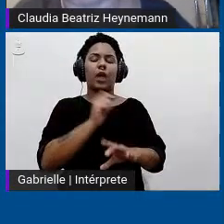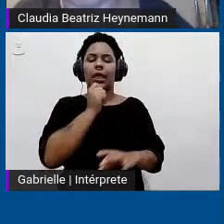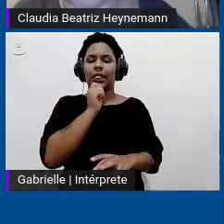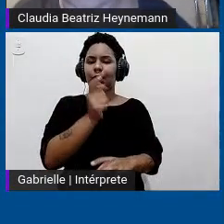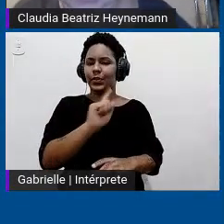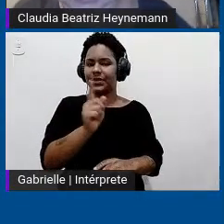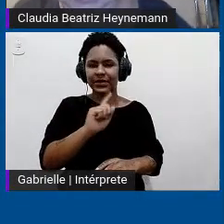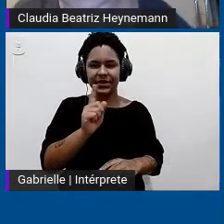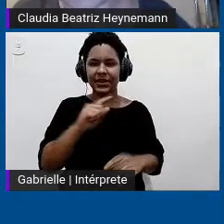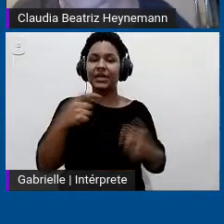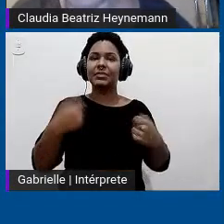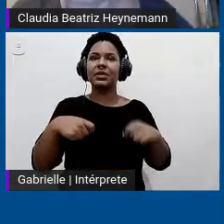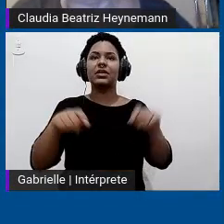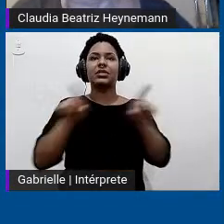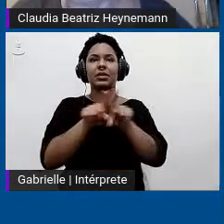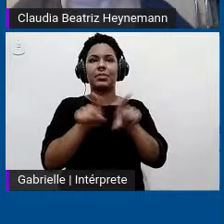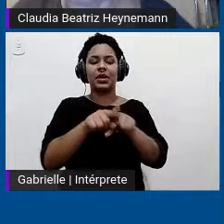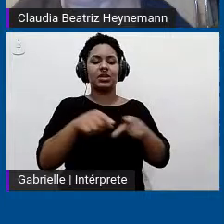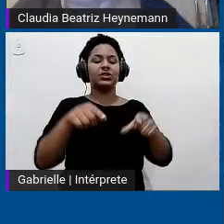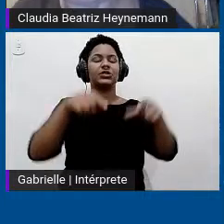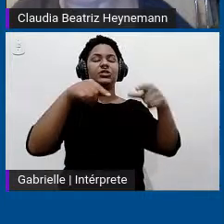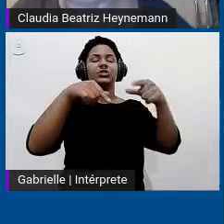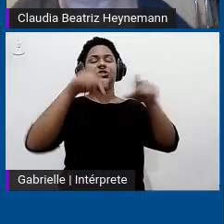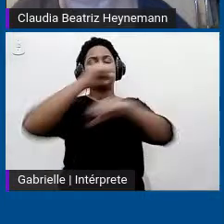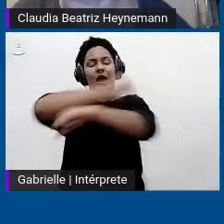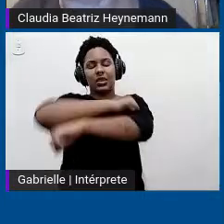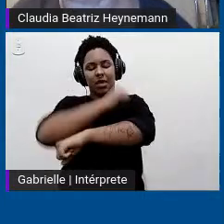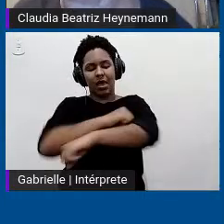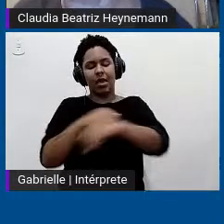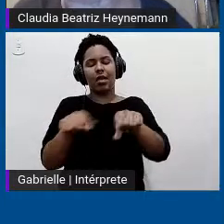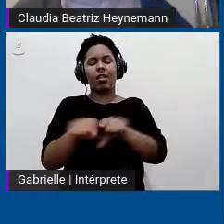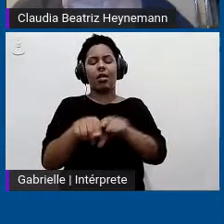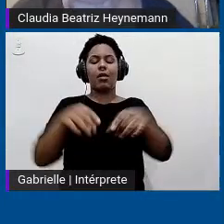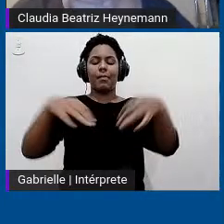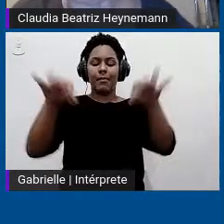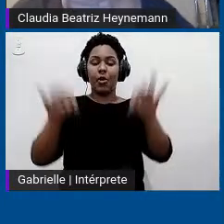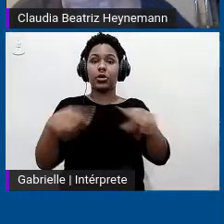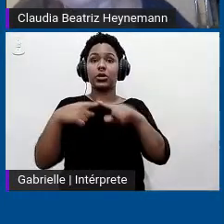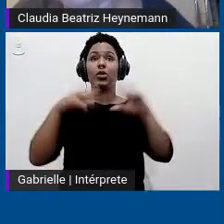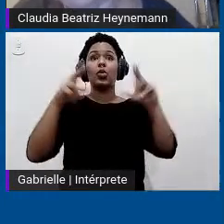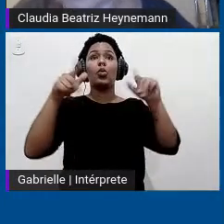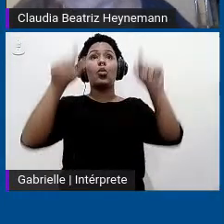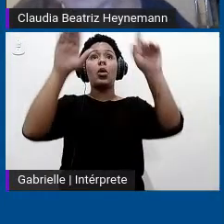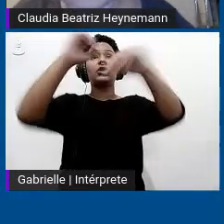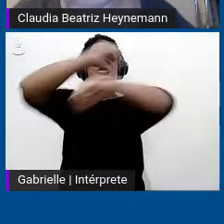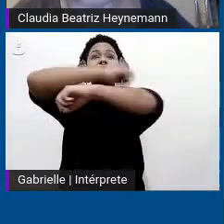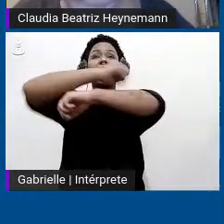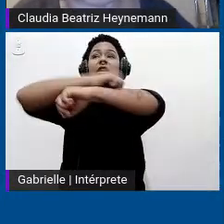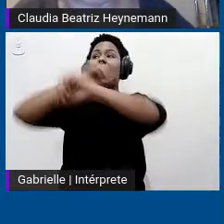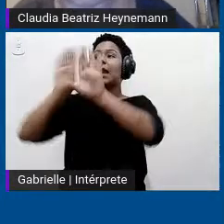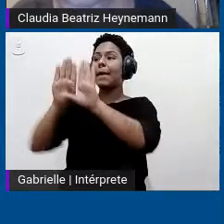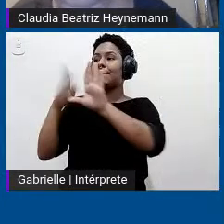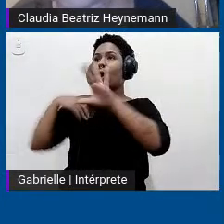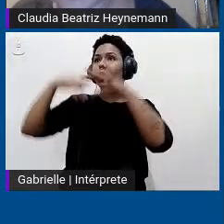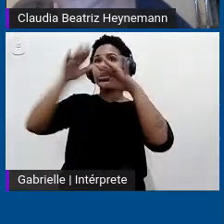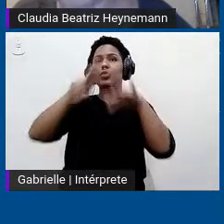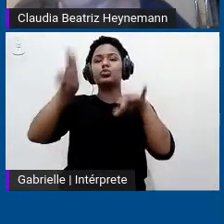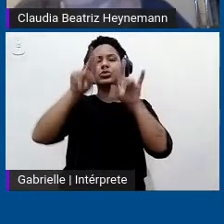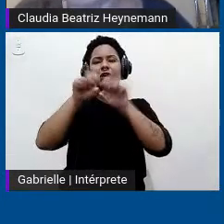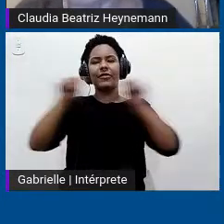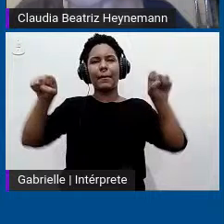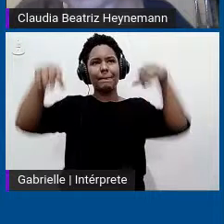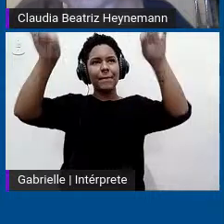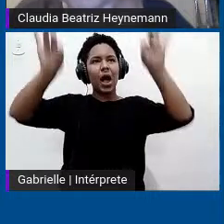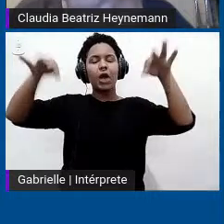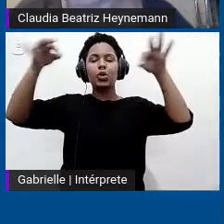e as portas de sacada eram então revestidas de cortinas pretas e, à luz de lâmpadas vermelhas, os amadores lidavam